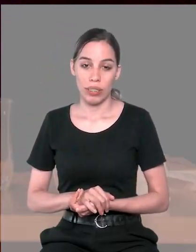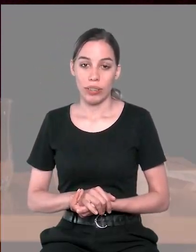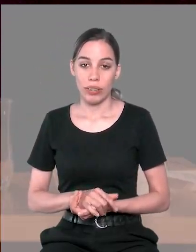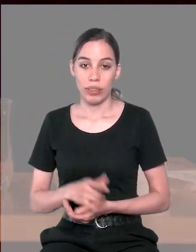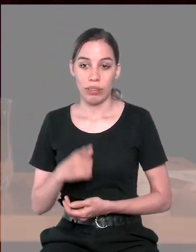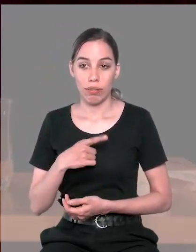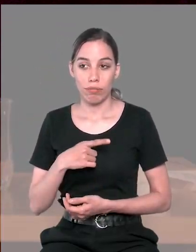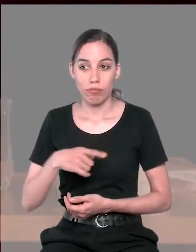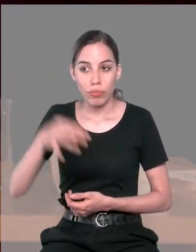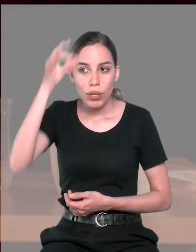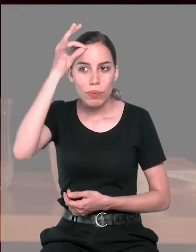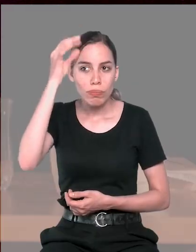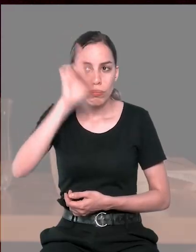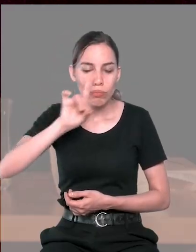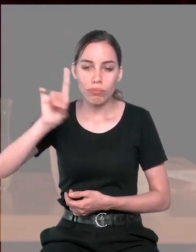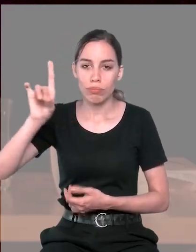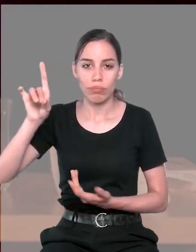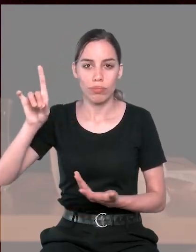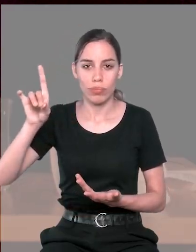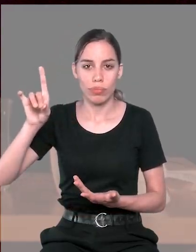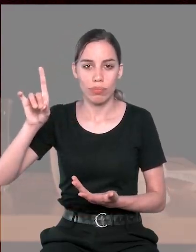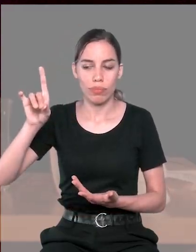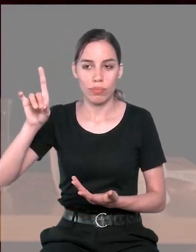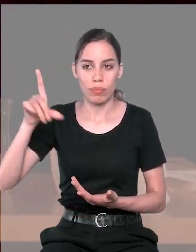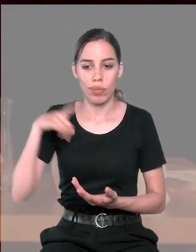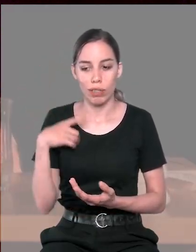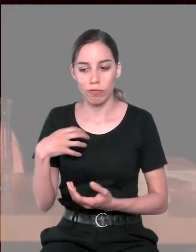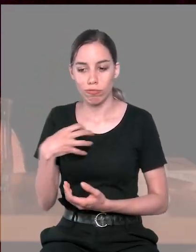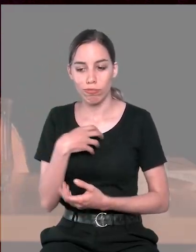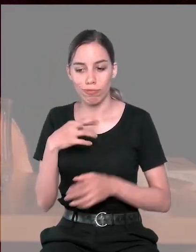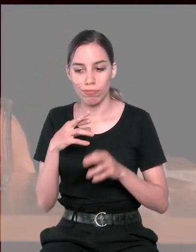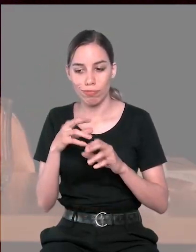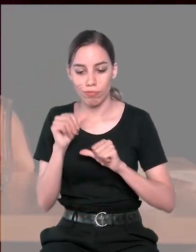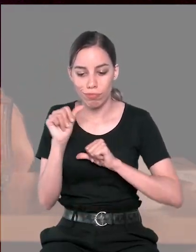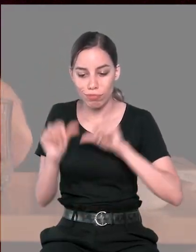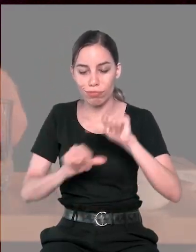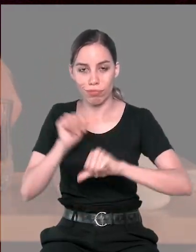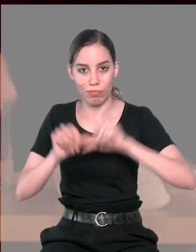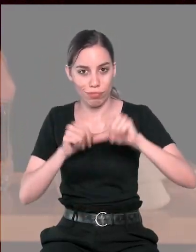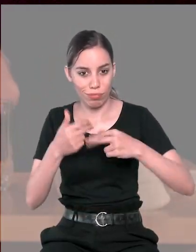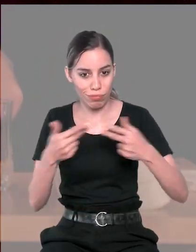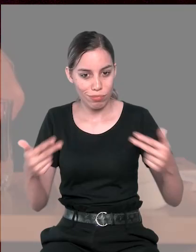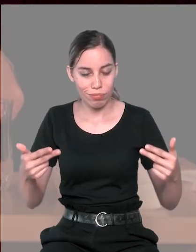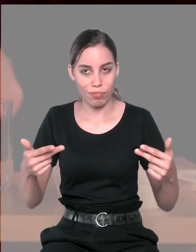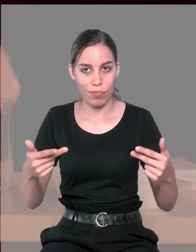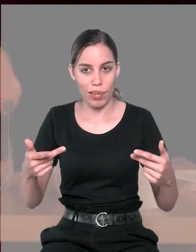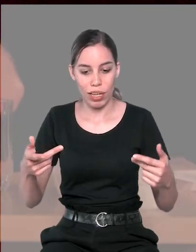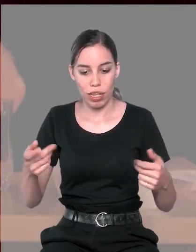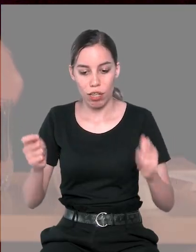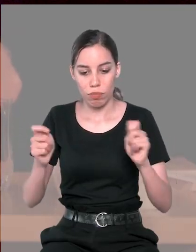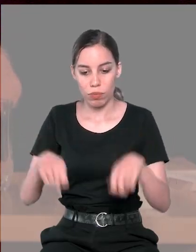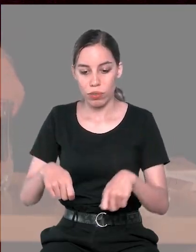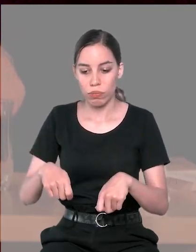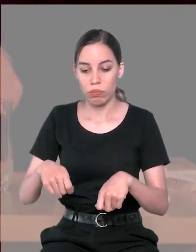um espírito de Deus, ele dá para pensar em termos valerianos. Né? São modos de transformação das coisas. a hipótese divina,